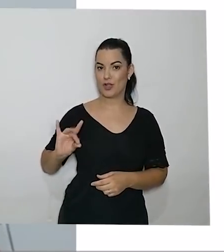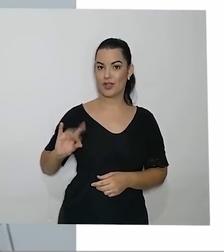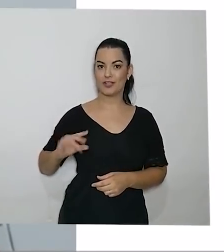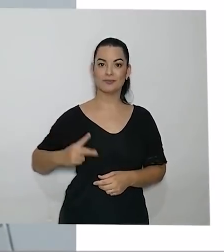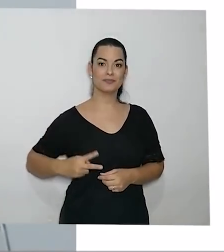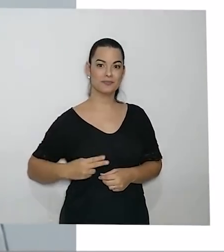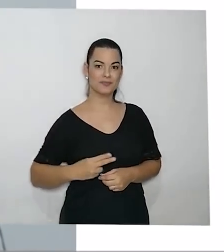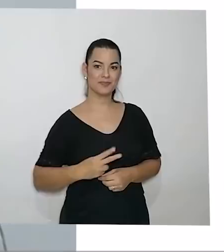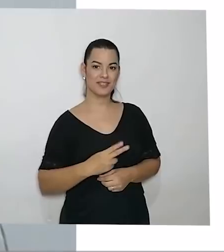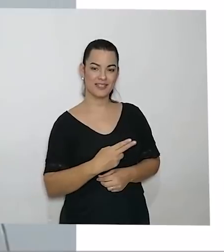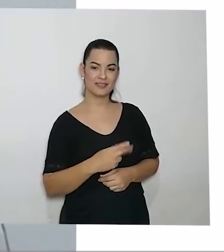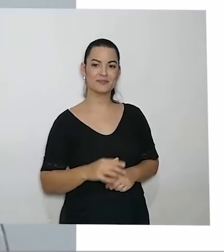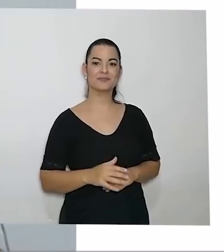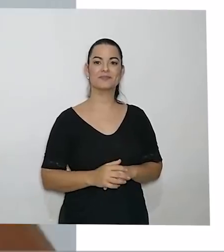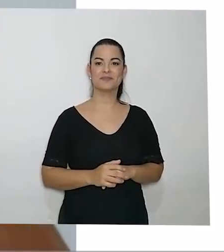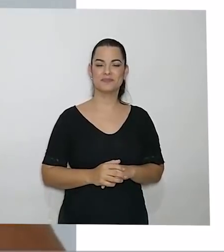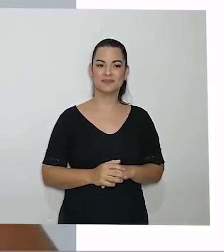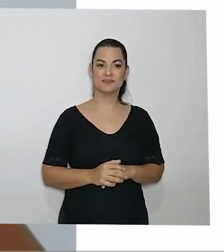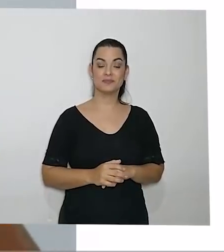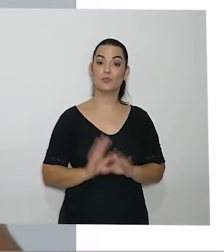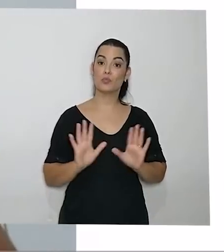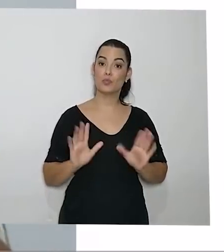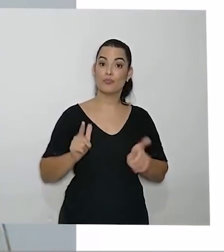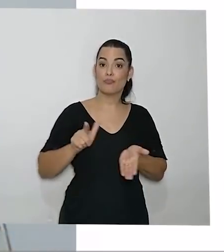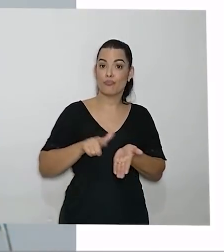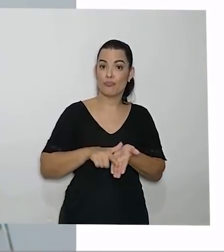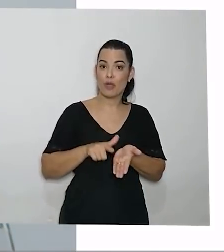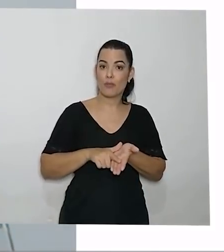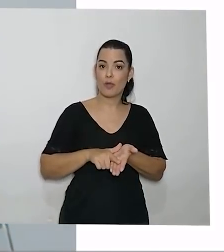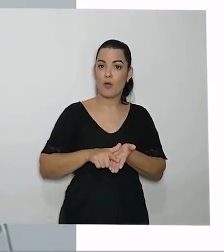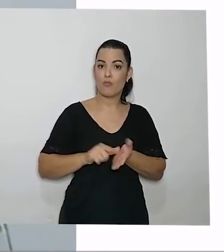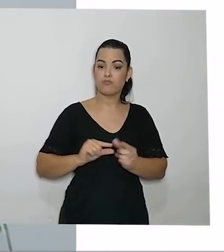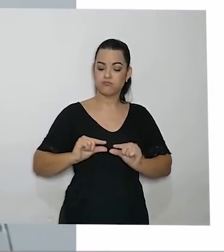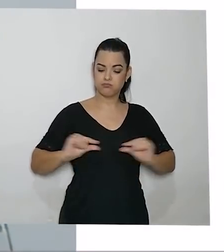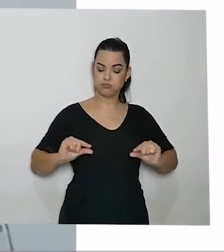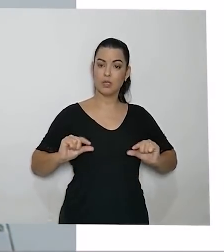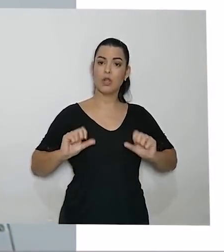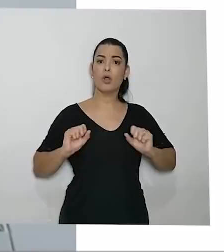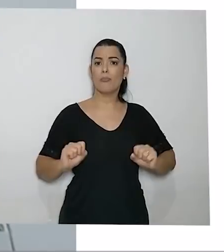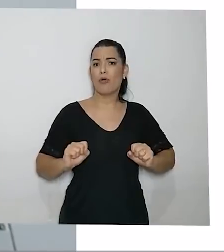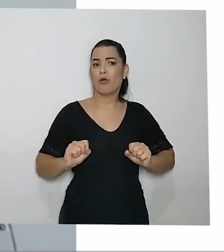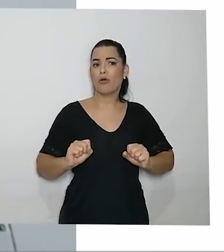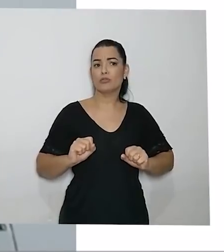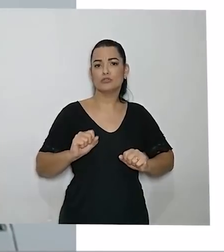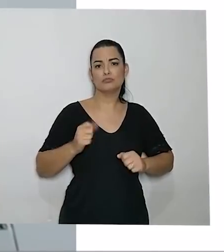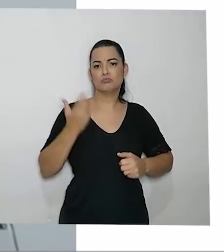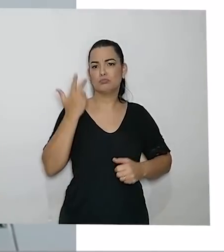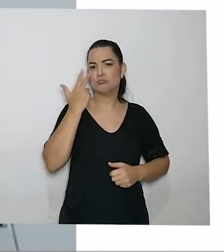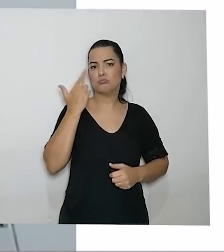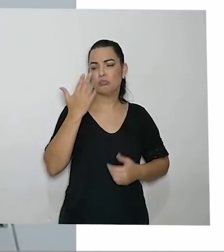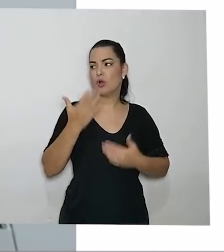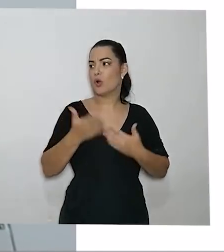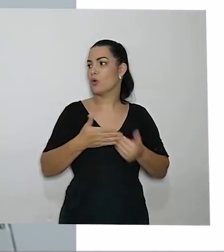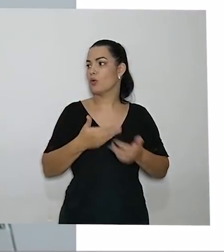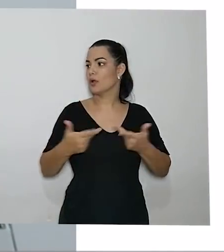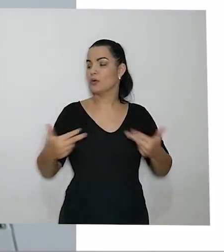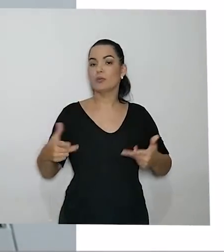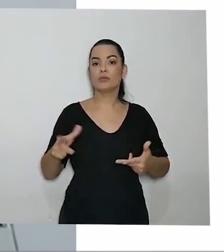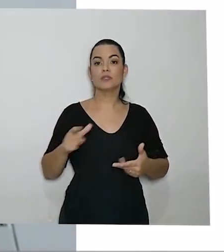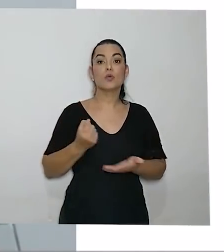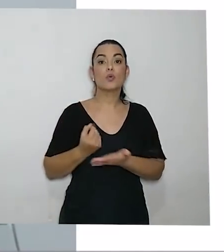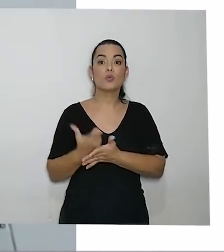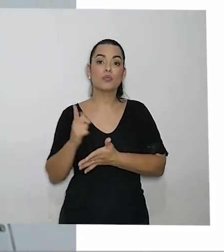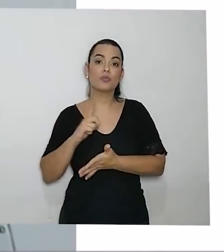cola. Bom, o papelão pode ser de algum produto que vocês tenham em casa. Esse daqui é de um produto que eu